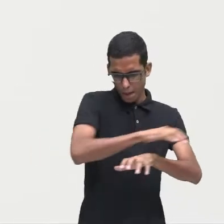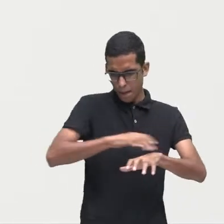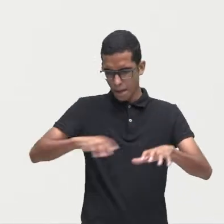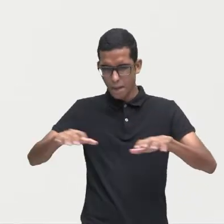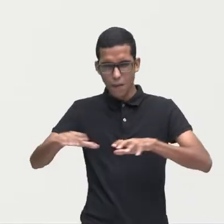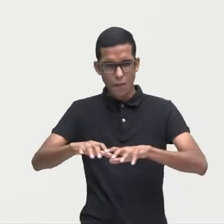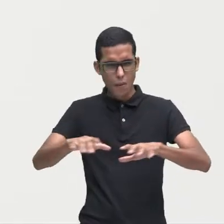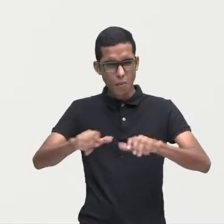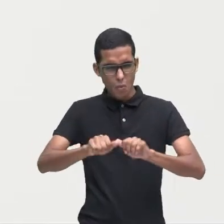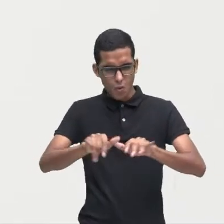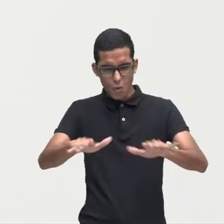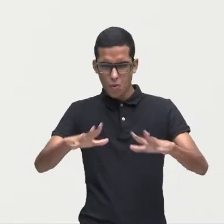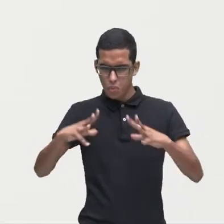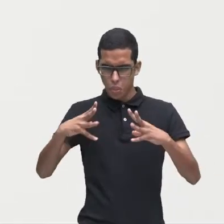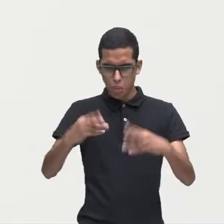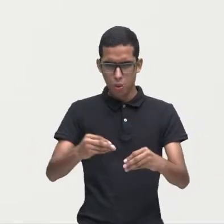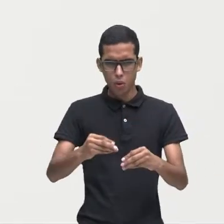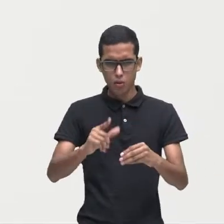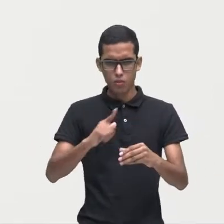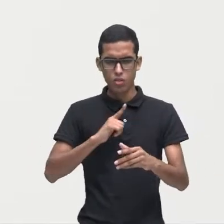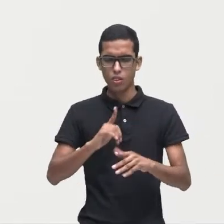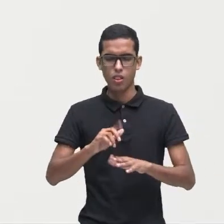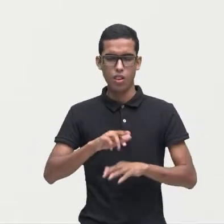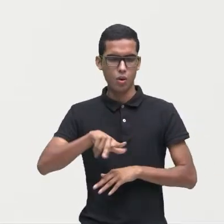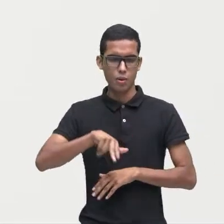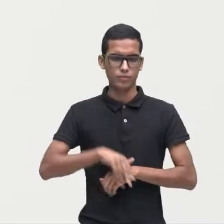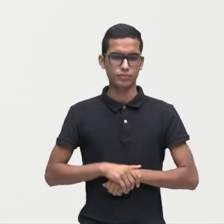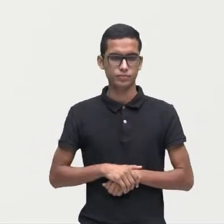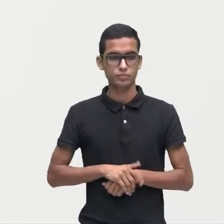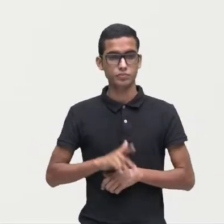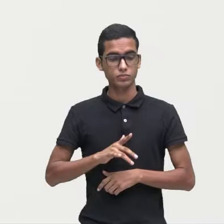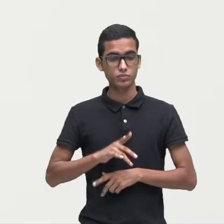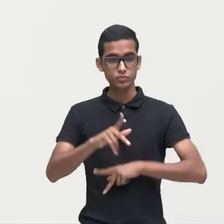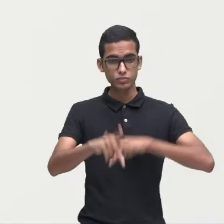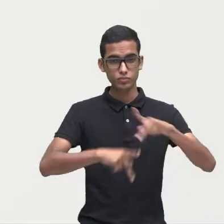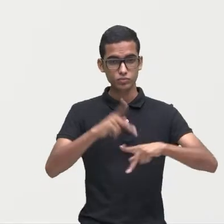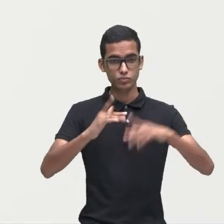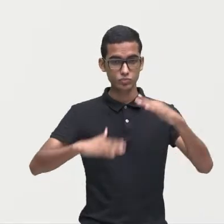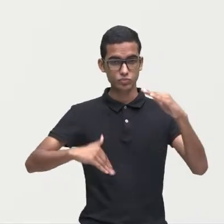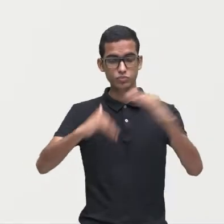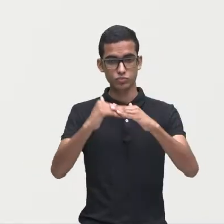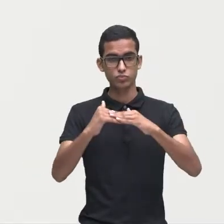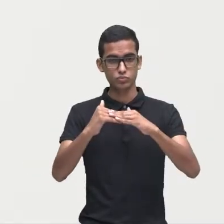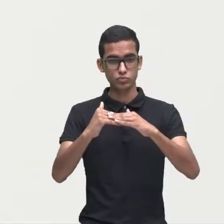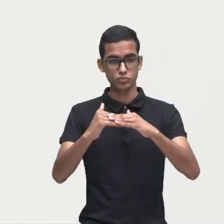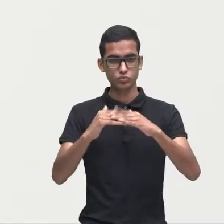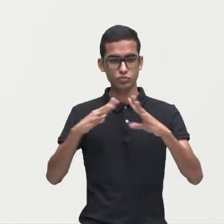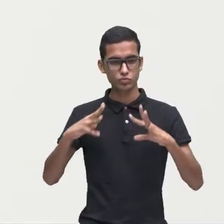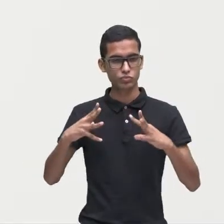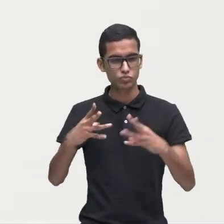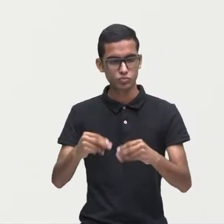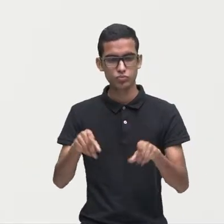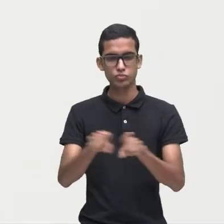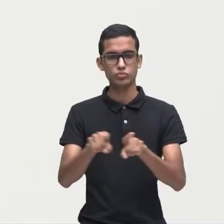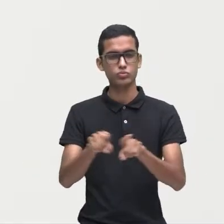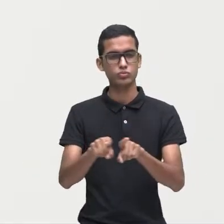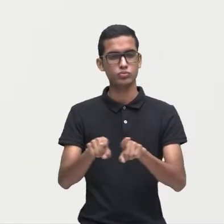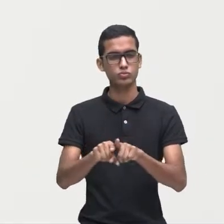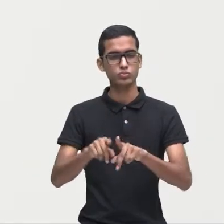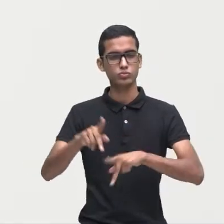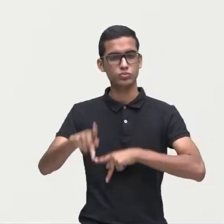absoluta é igual à população total e população relativa é igual à densidade